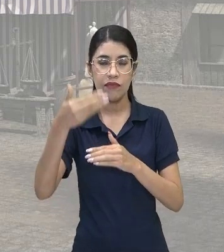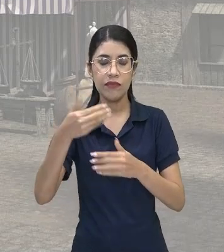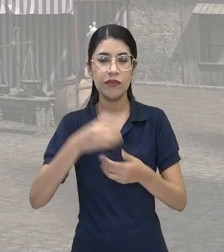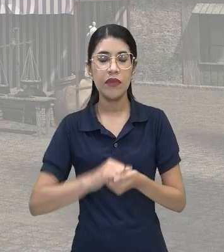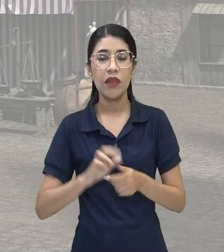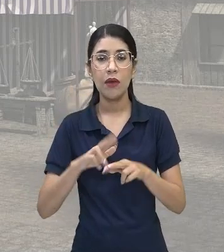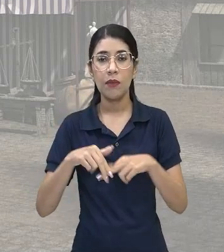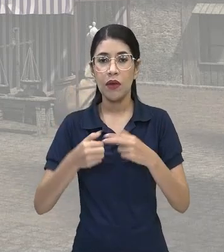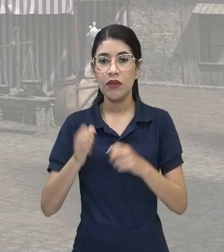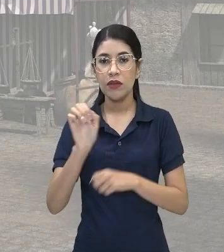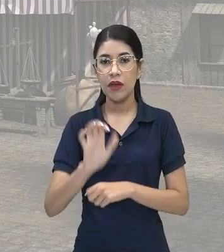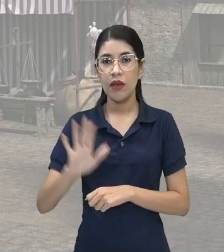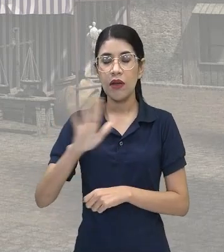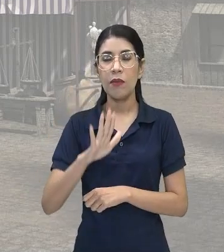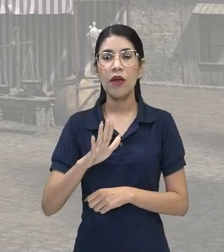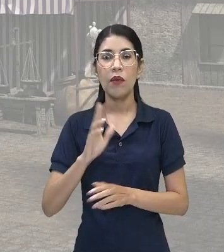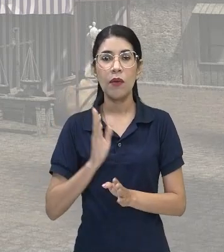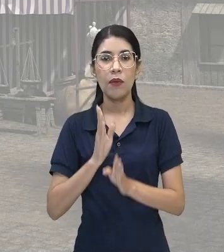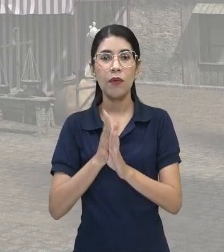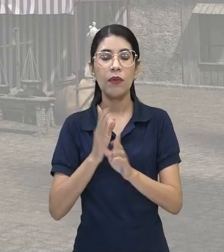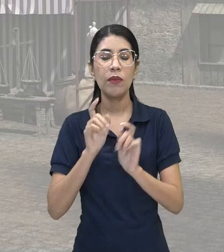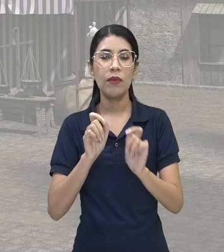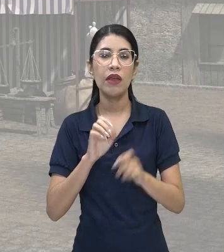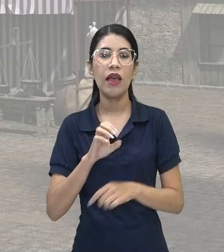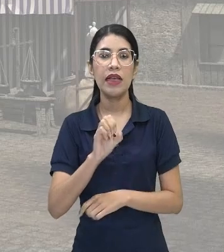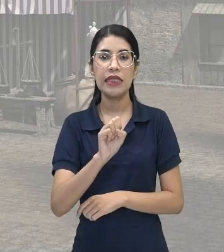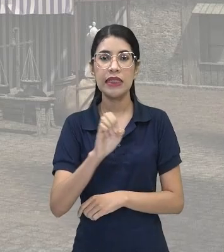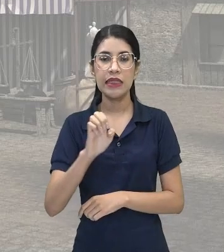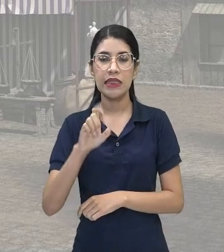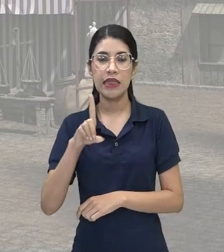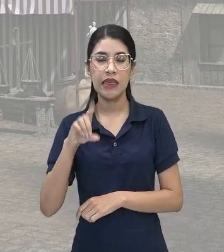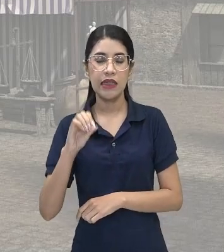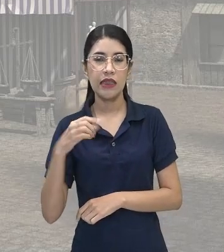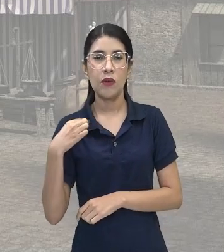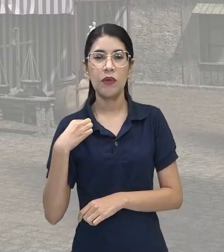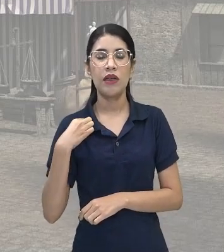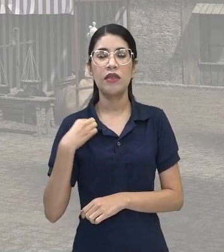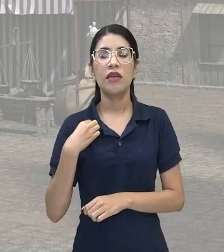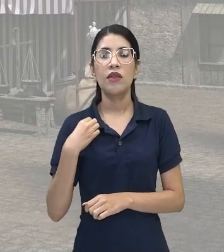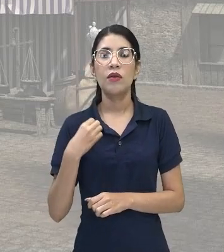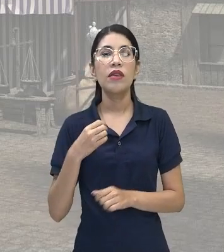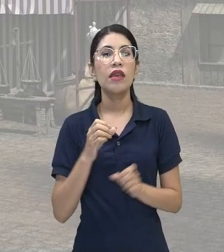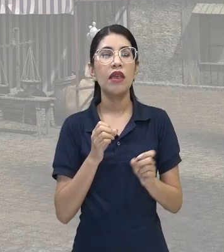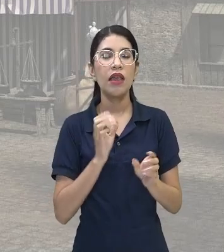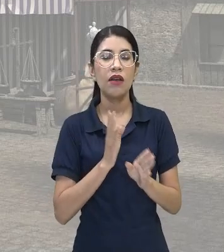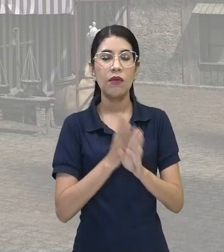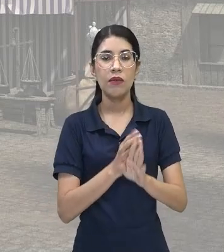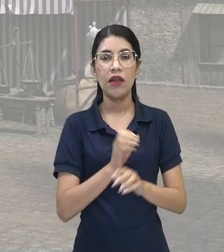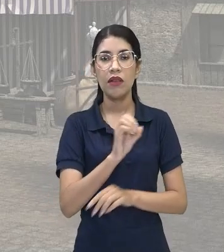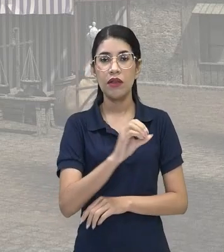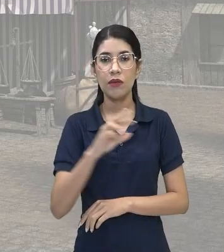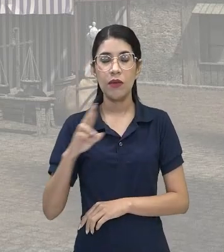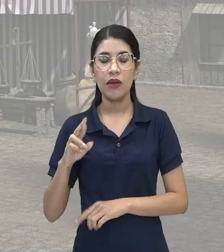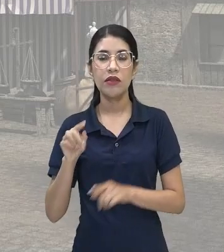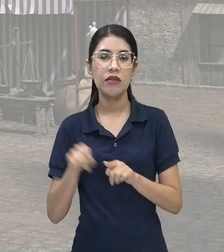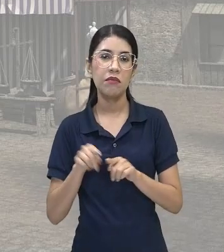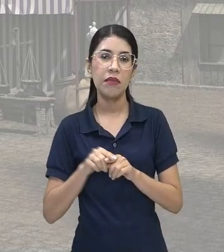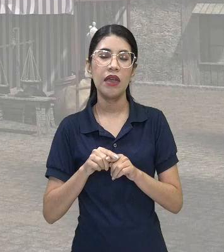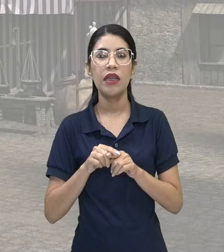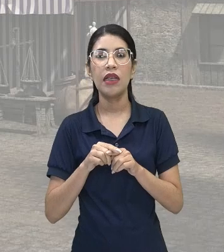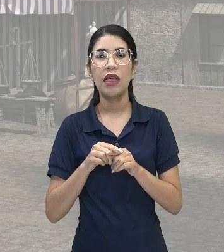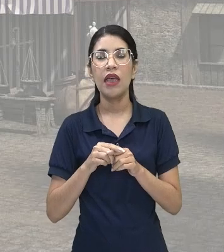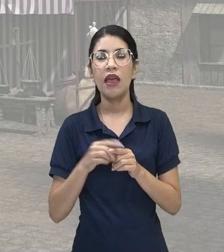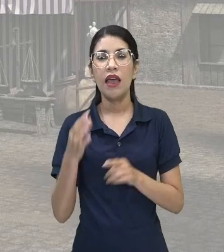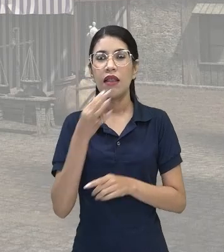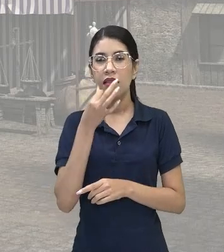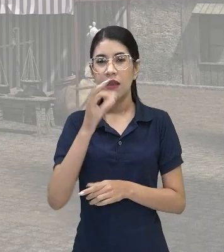teve o conhecimento da seda, que viria lá do Oriente, e de outras especiarias e temperos que não tinha na Europa